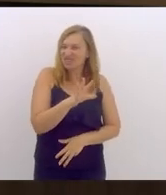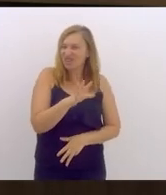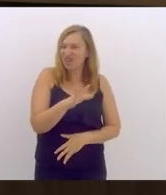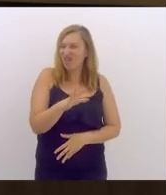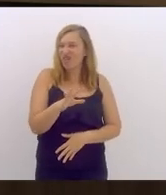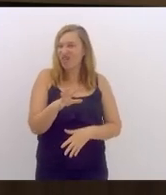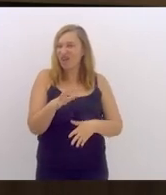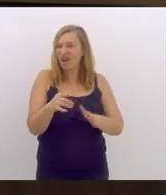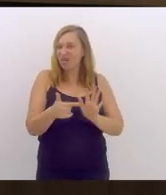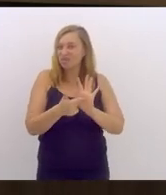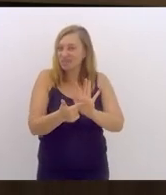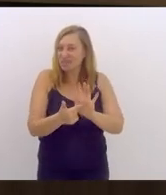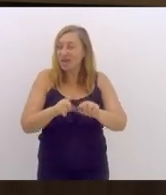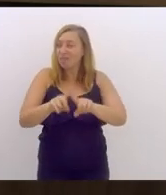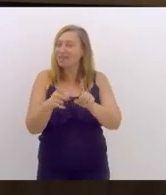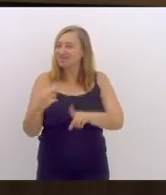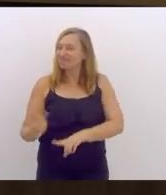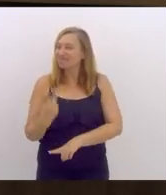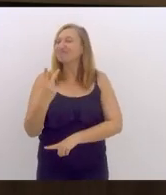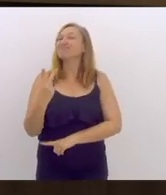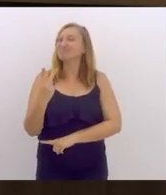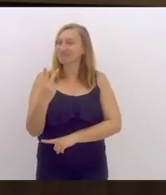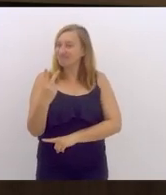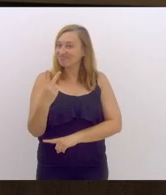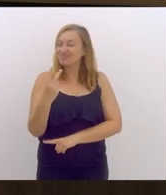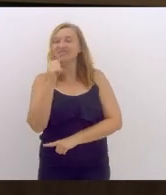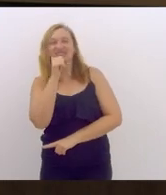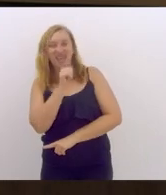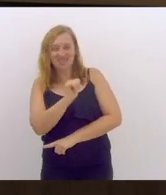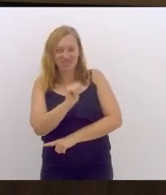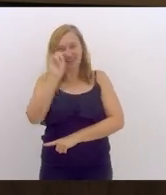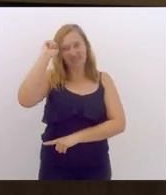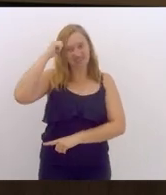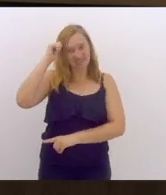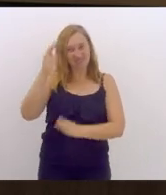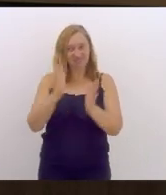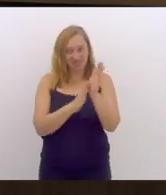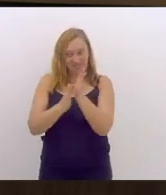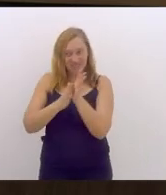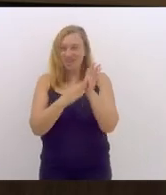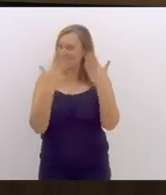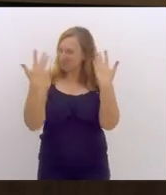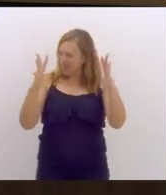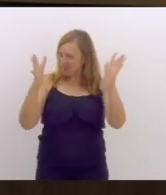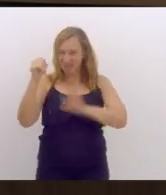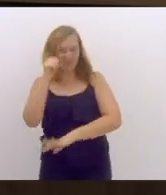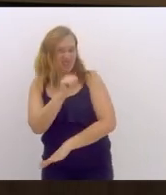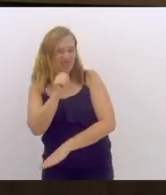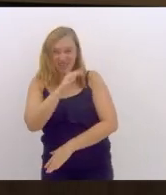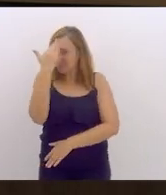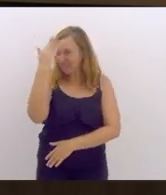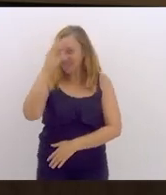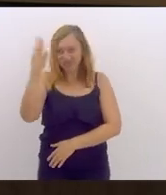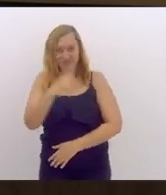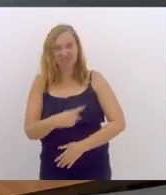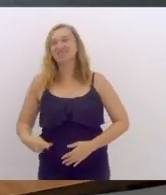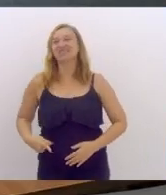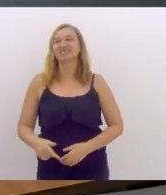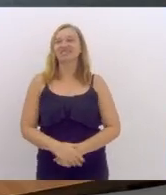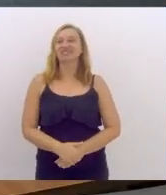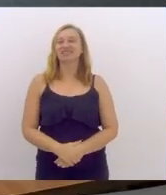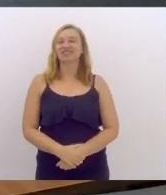visibilidade mas a valorização das mulheres no samba Parabéns mulherada Obrigada presidente